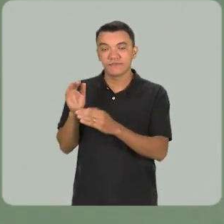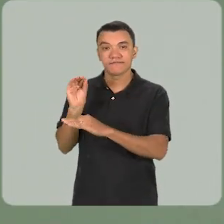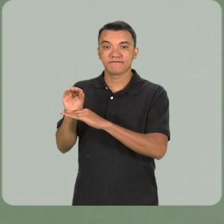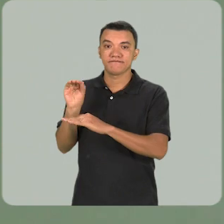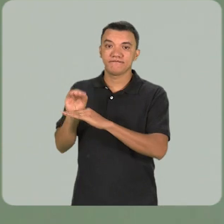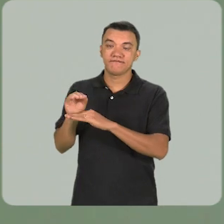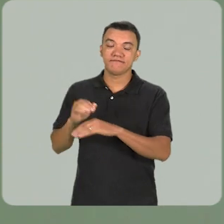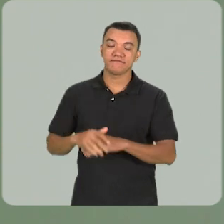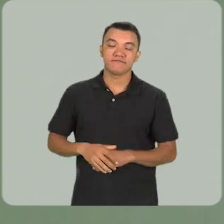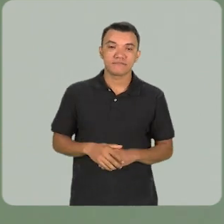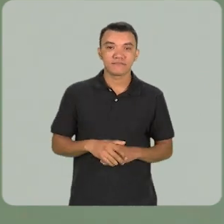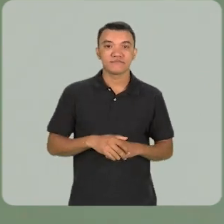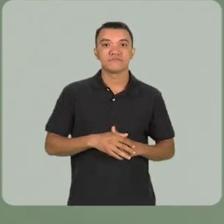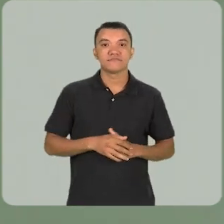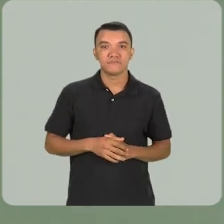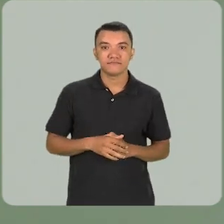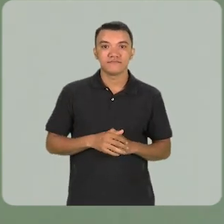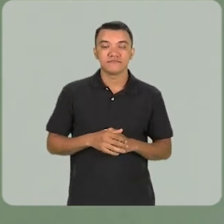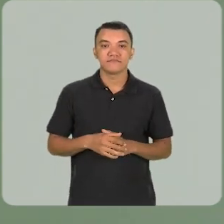família.